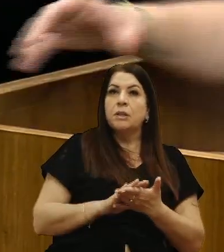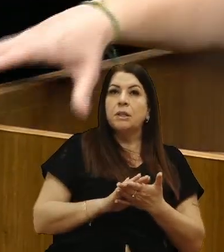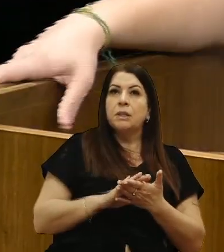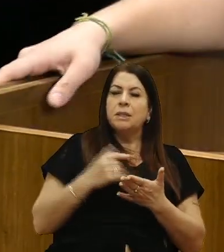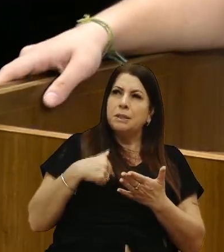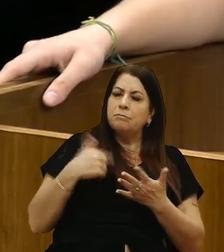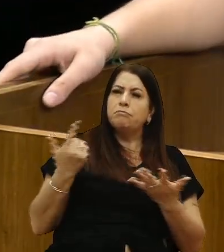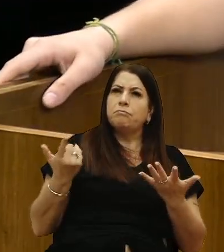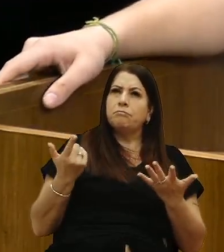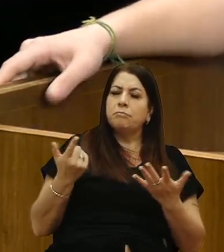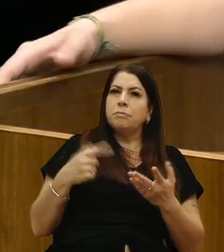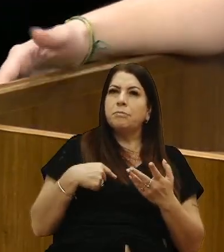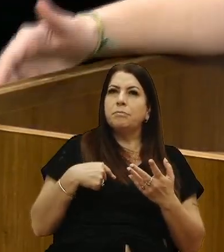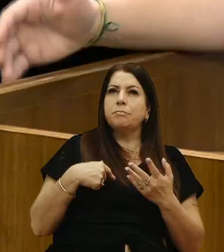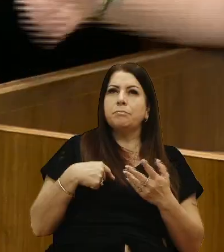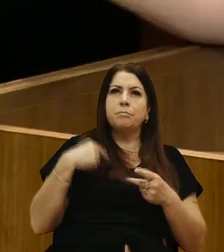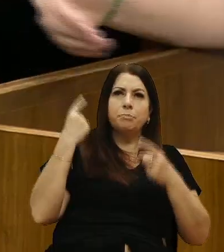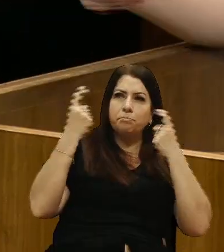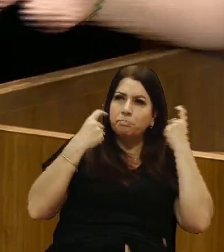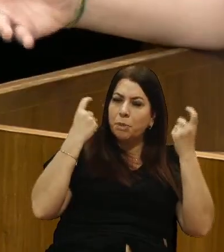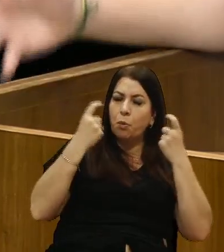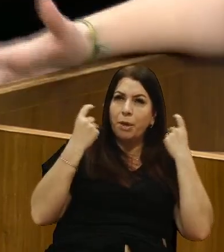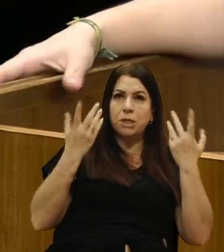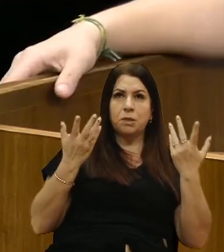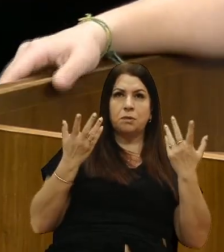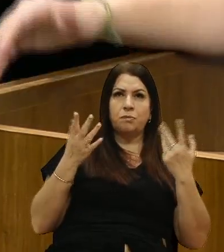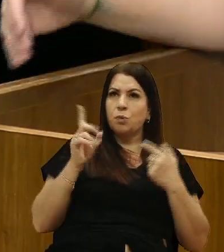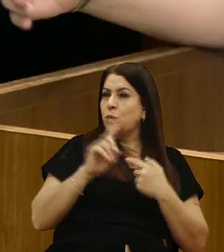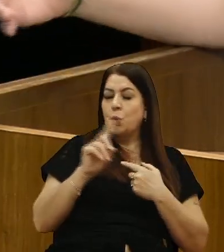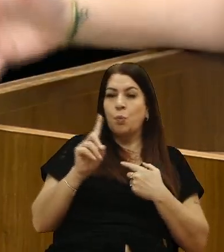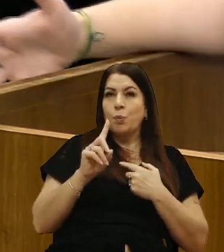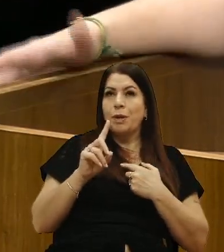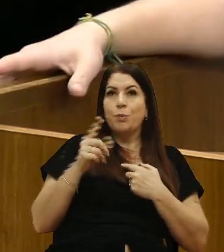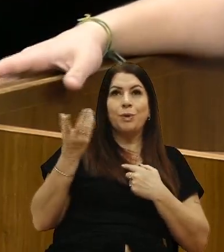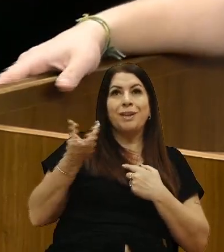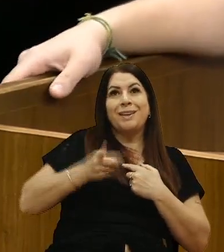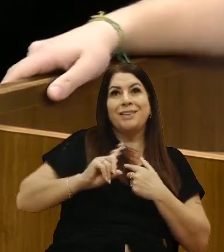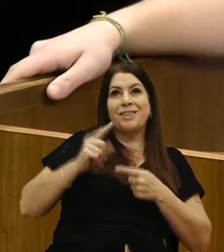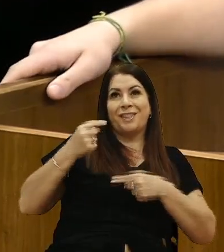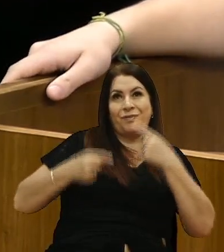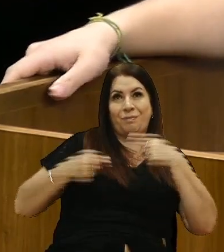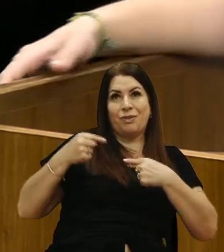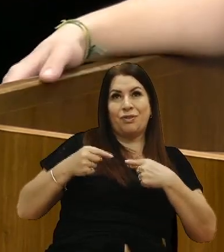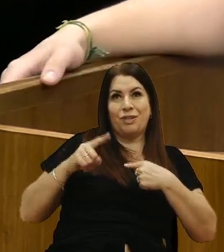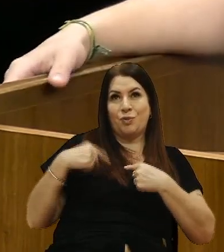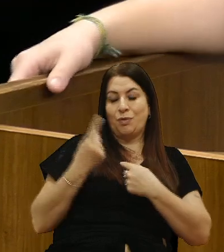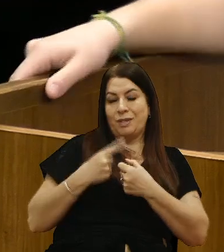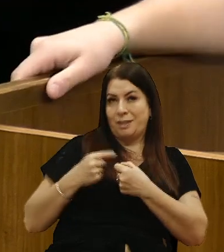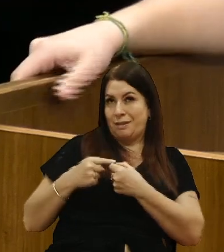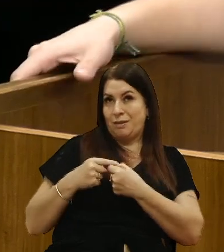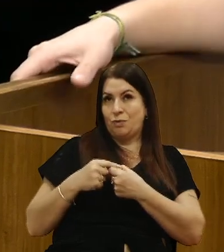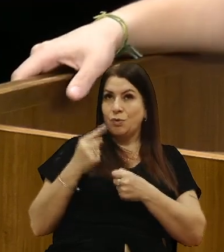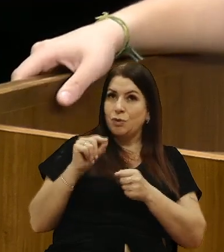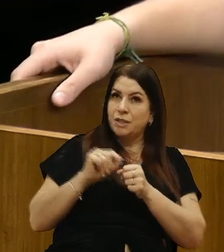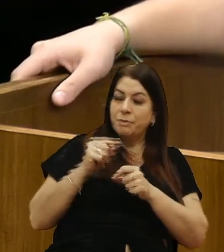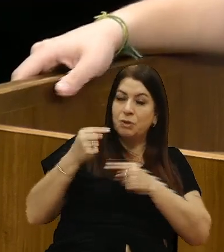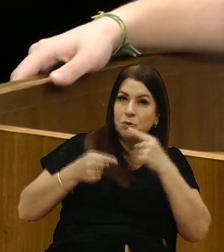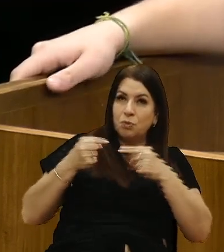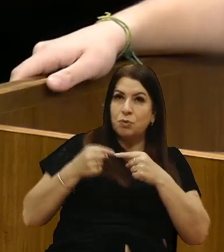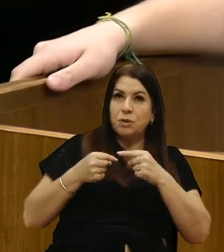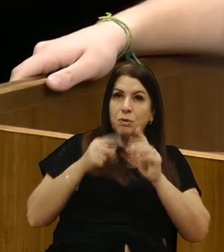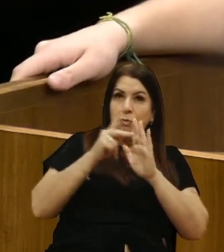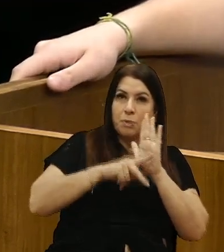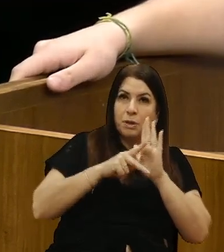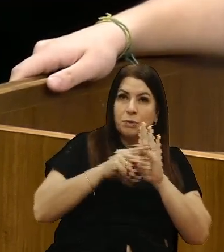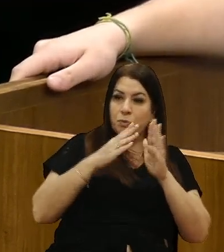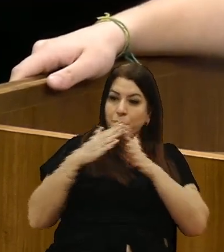me trouxe, vereador Jack, muita preocupação, porque não era o que vinha sendo debatido aqui na nossa cidade. Nós estávamos discutindo um plano